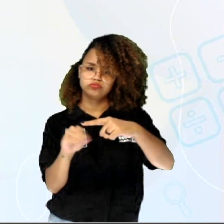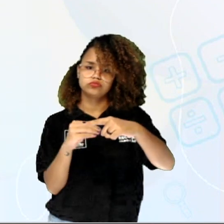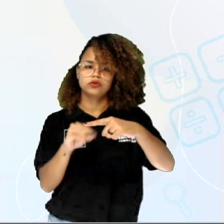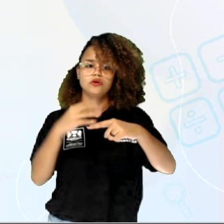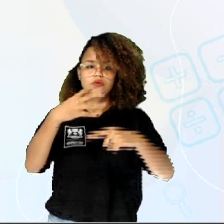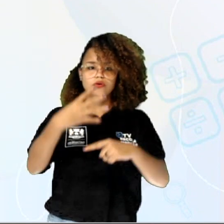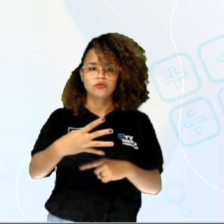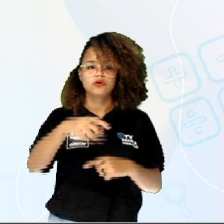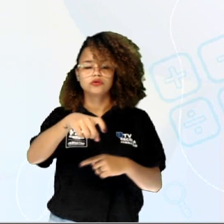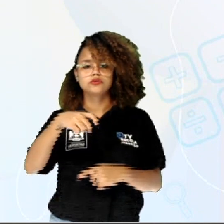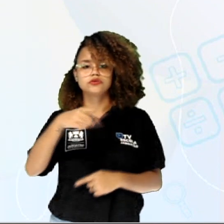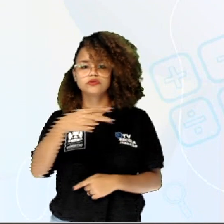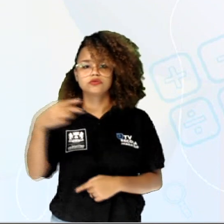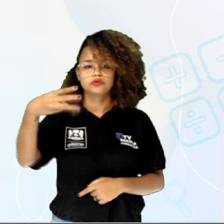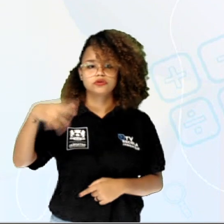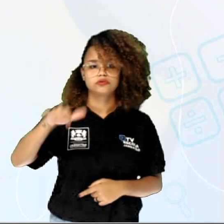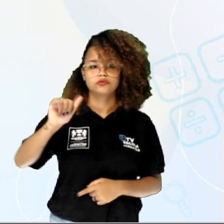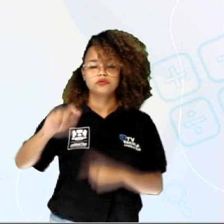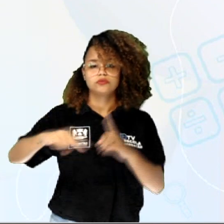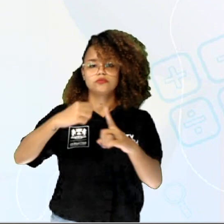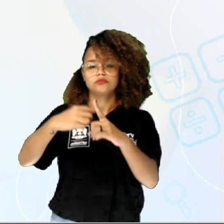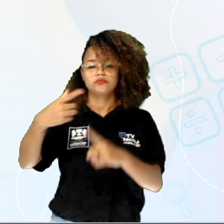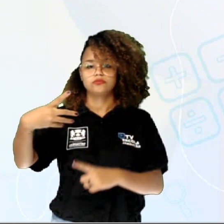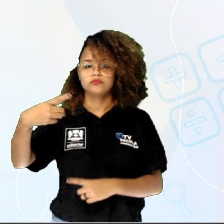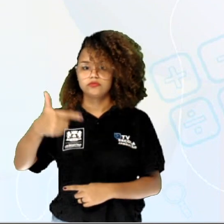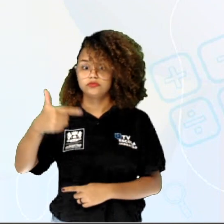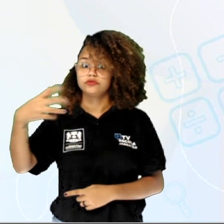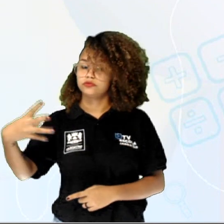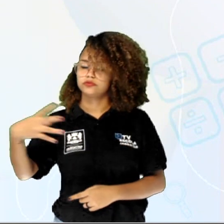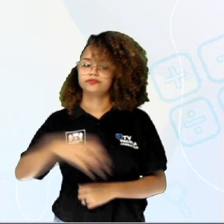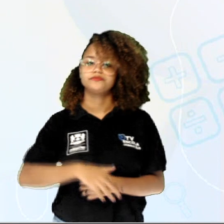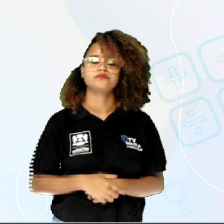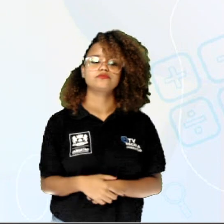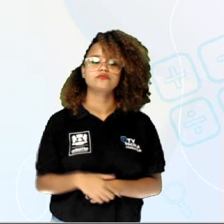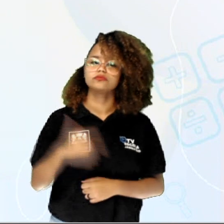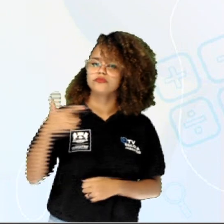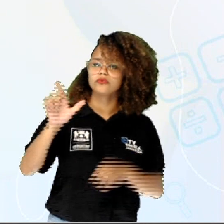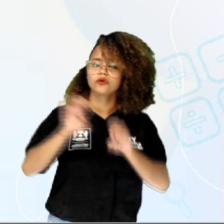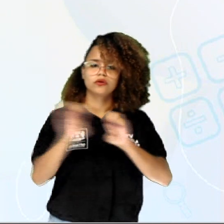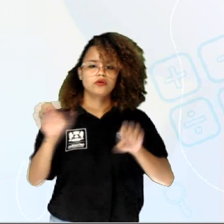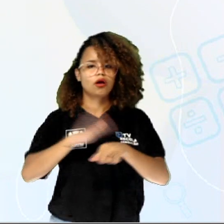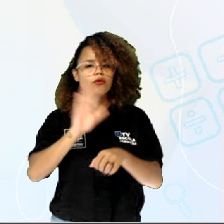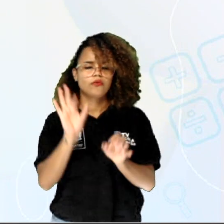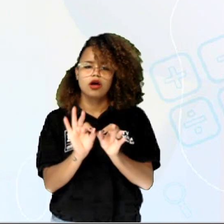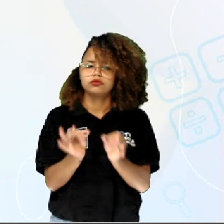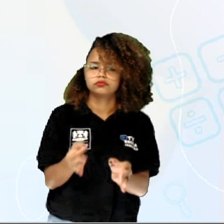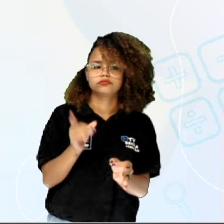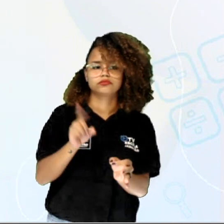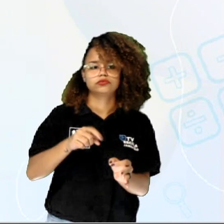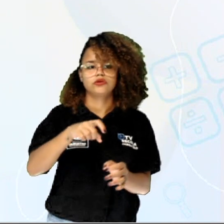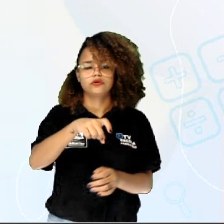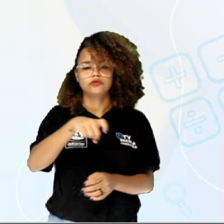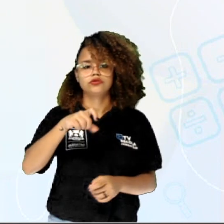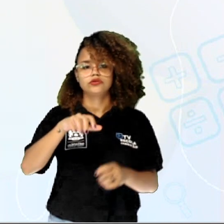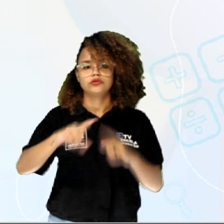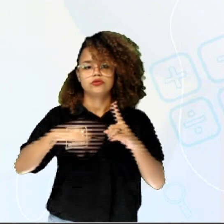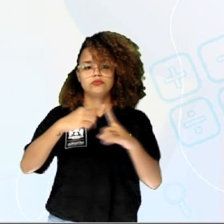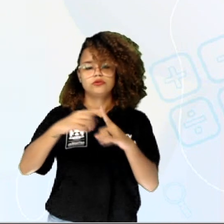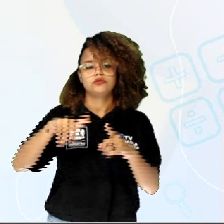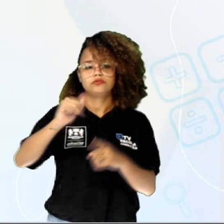ficar 4x. Agora o segundo membro, ó, tem um denominador 2 ali, né? Quando a gente vê ali 1/2 de y.